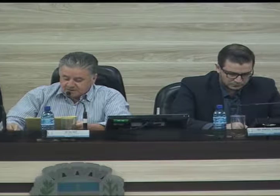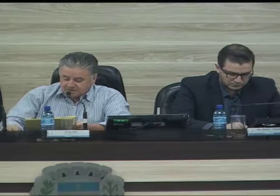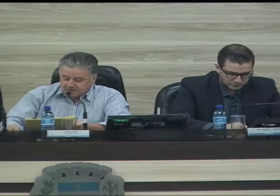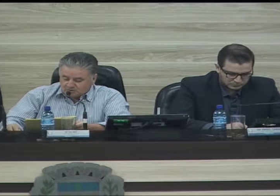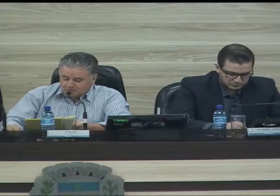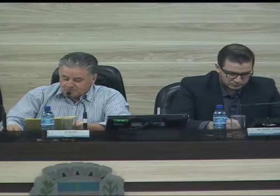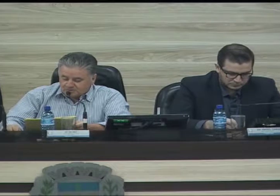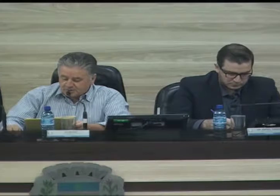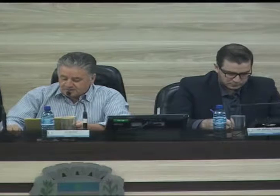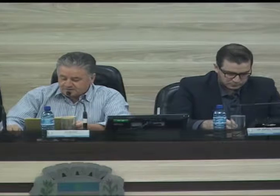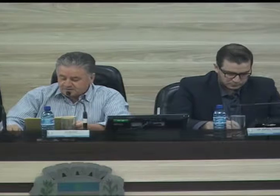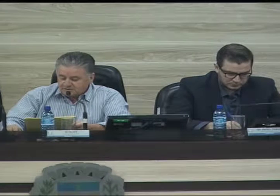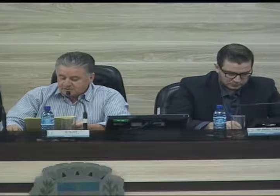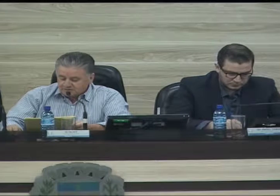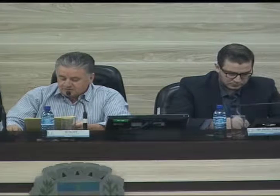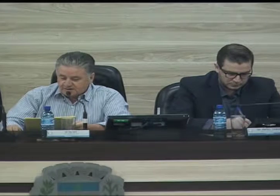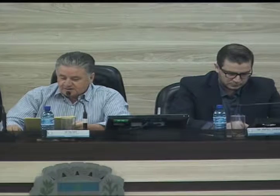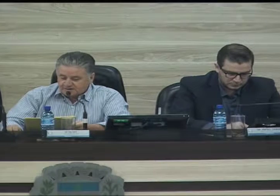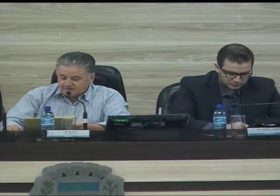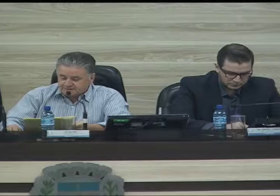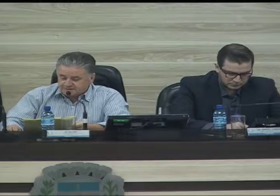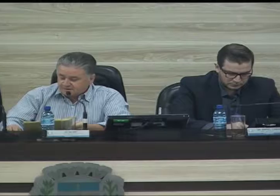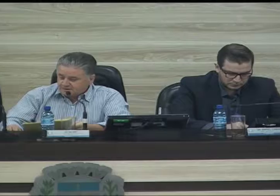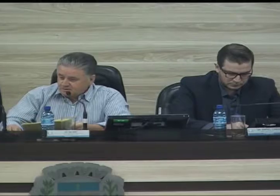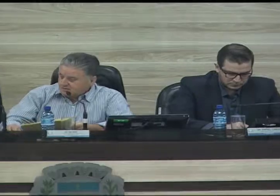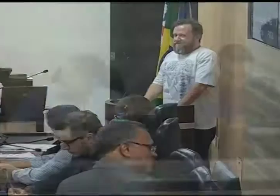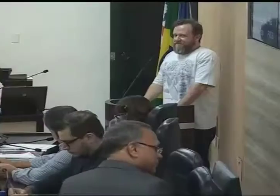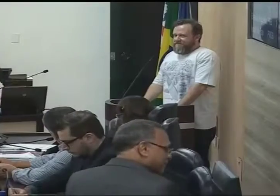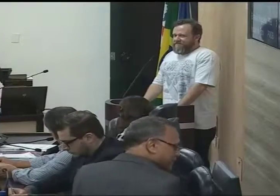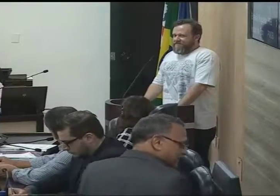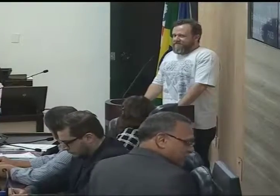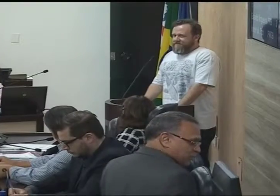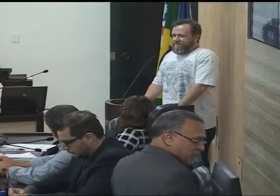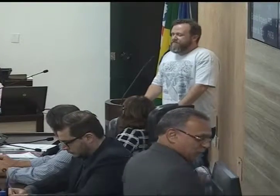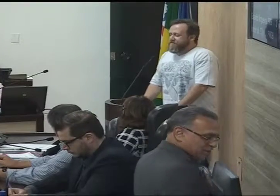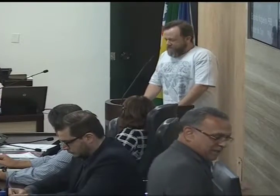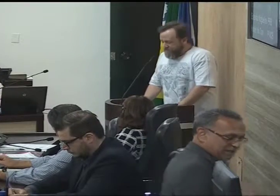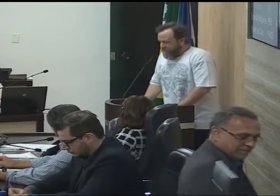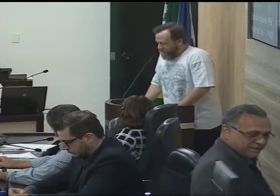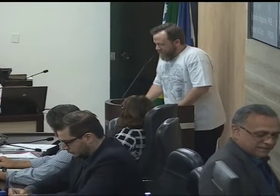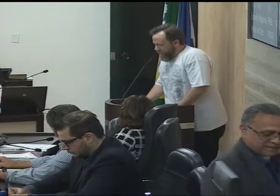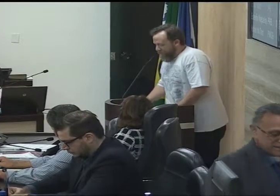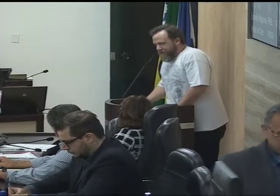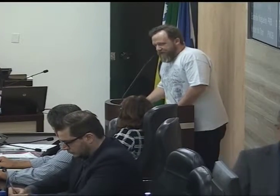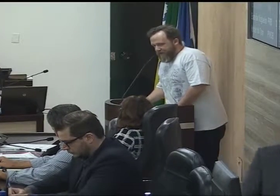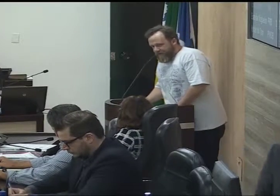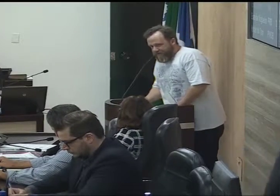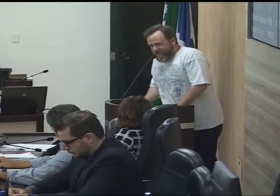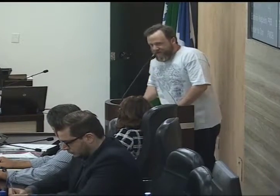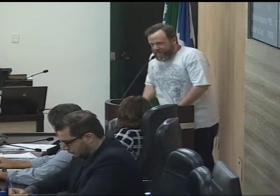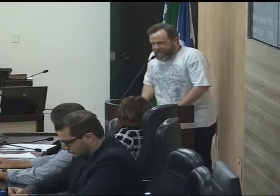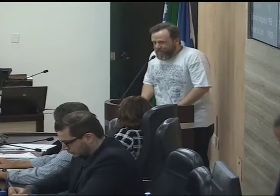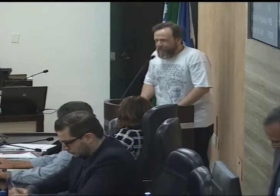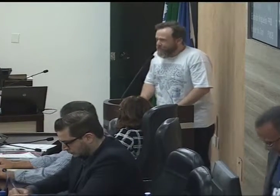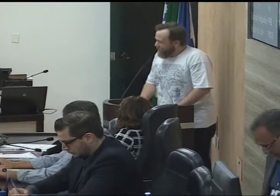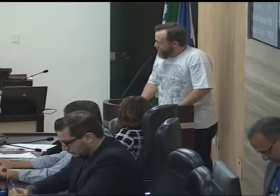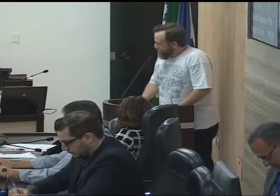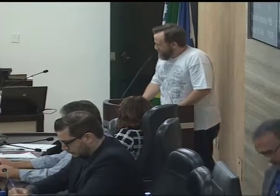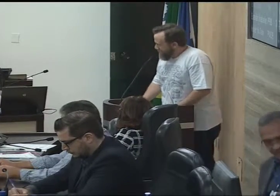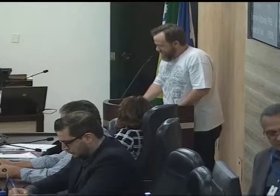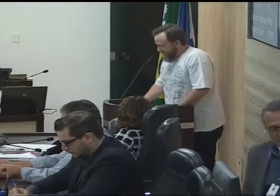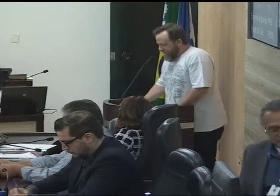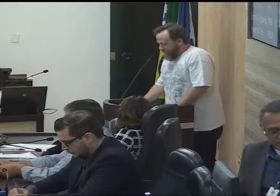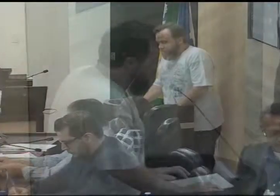presentes, bem como a população que nos assiste. O senhor tem 5 minutos. Muito obrigado, presidente. Boa noite